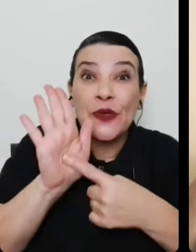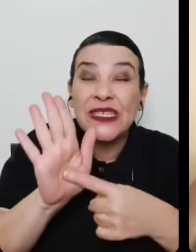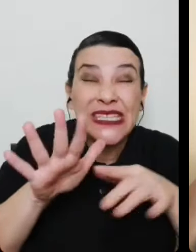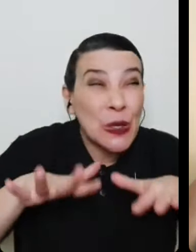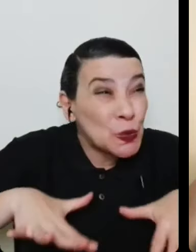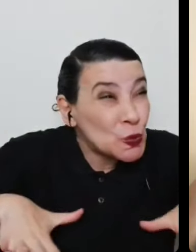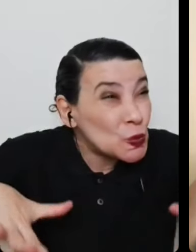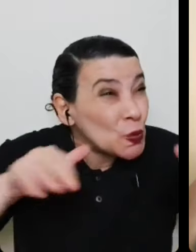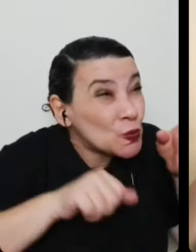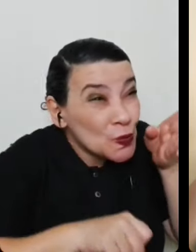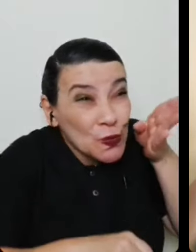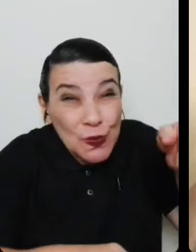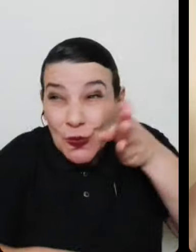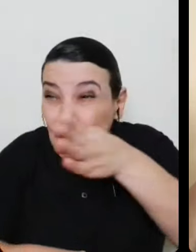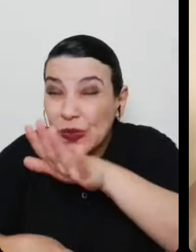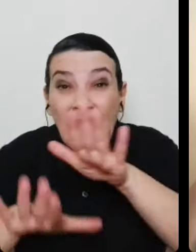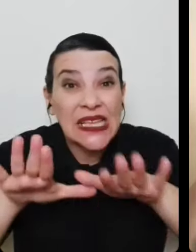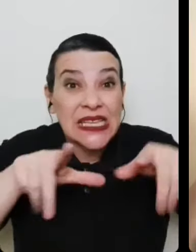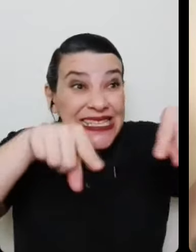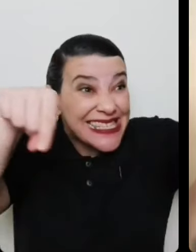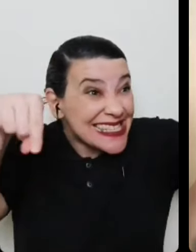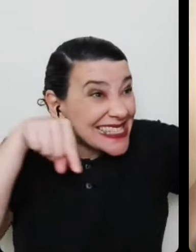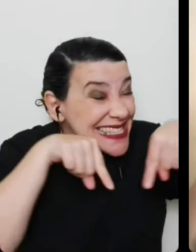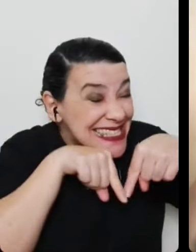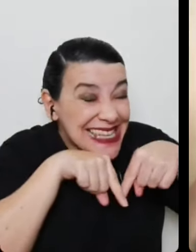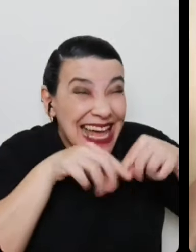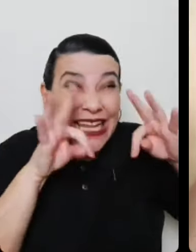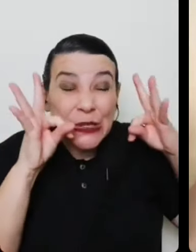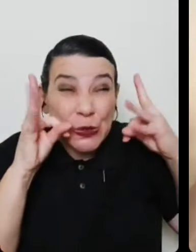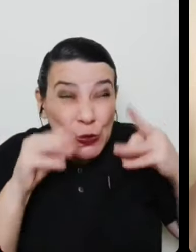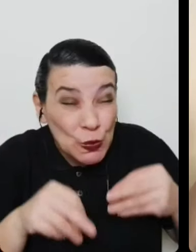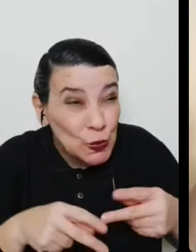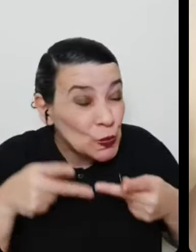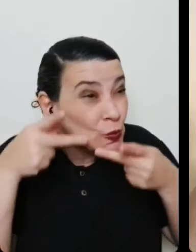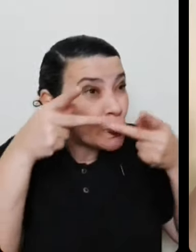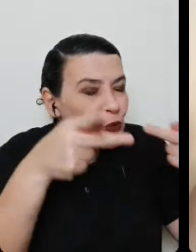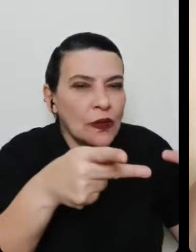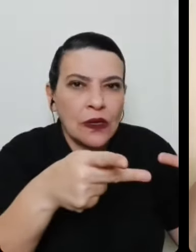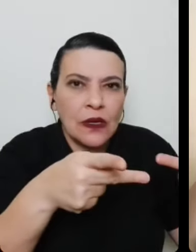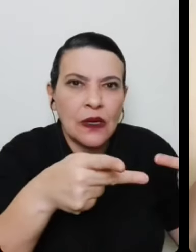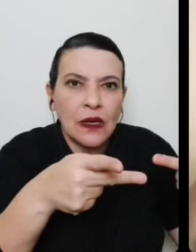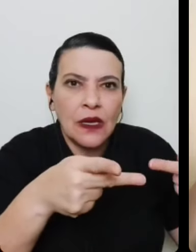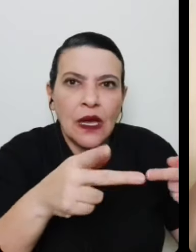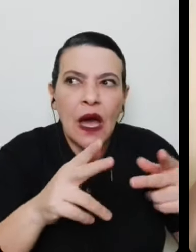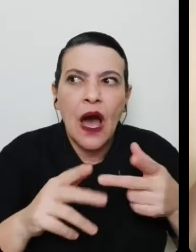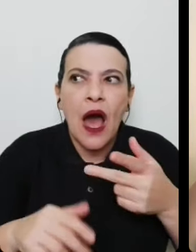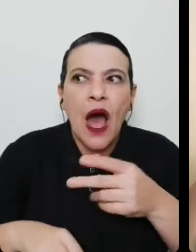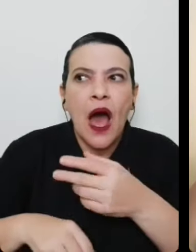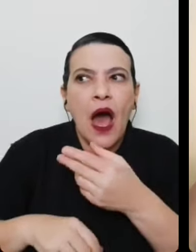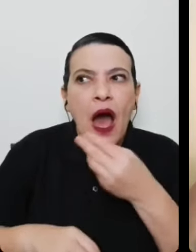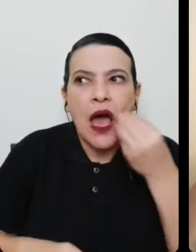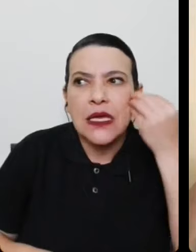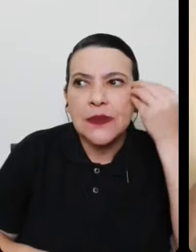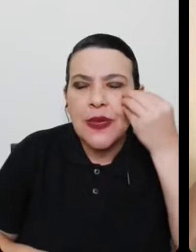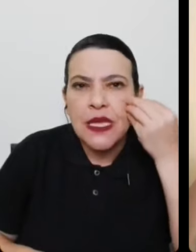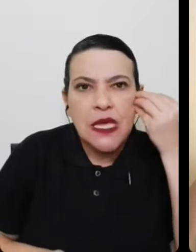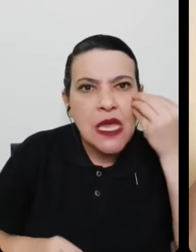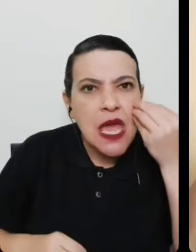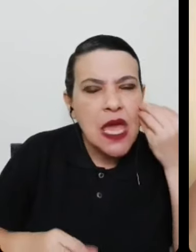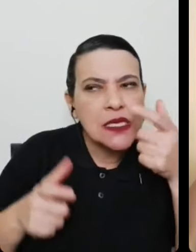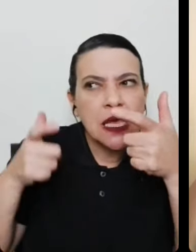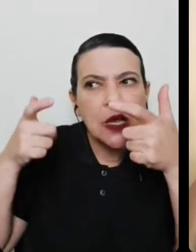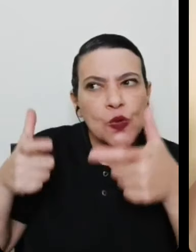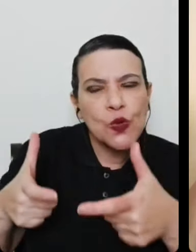mesmo que você não visite uma sala inteira, uma experiência em um núcleo, pode fazer muita diferença dependendo